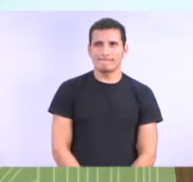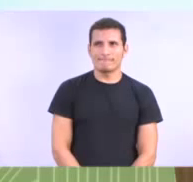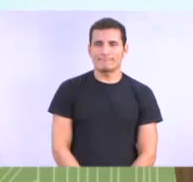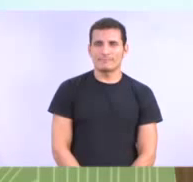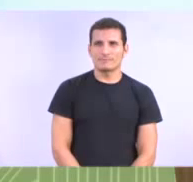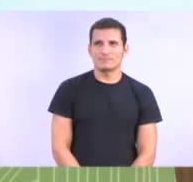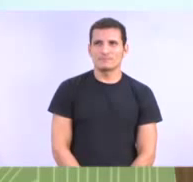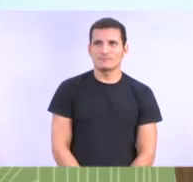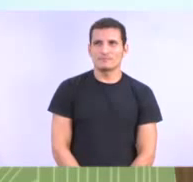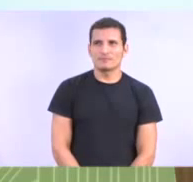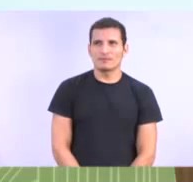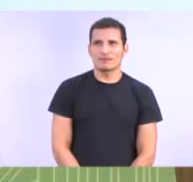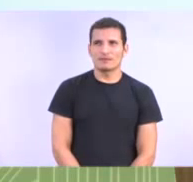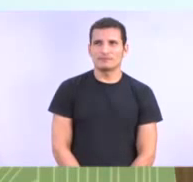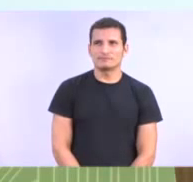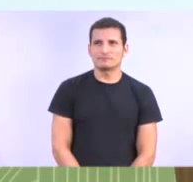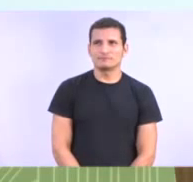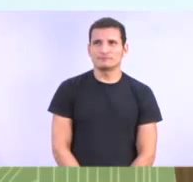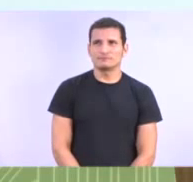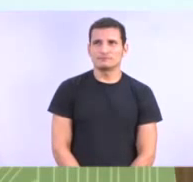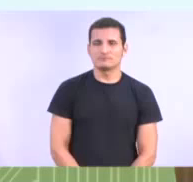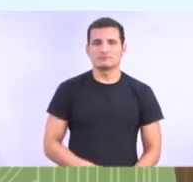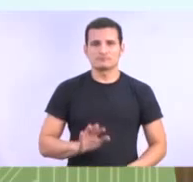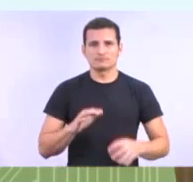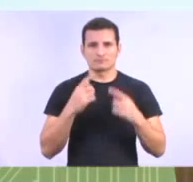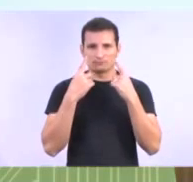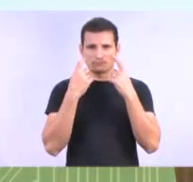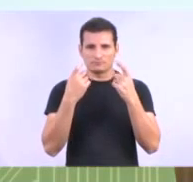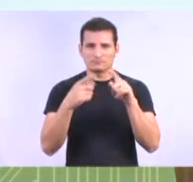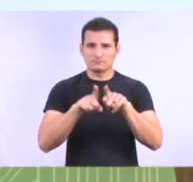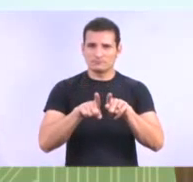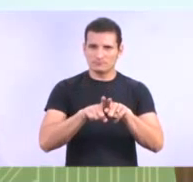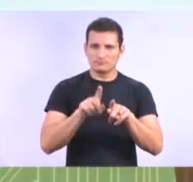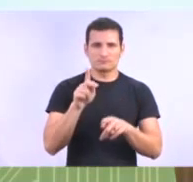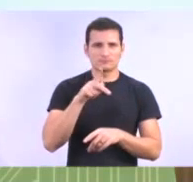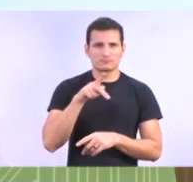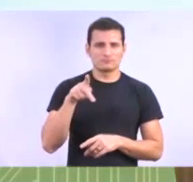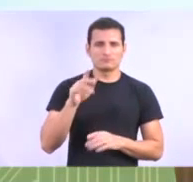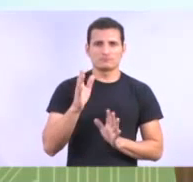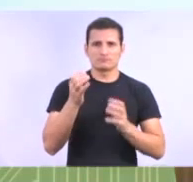pela participação. E uma coisa interessante também, que o professor já comentou,